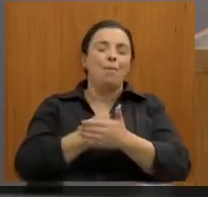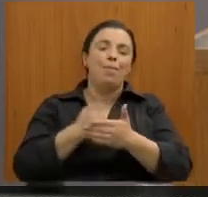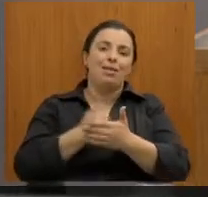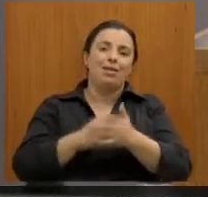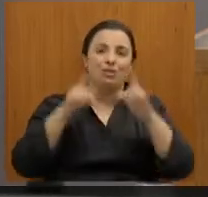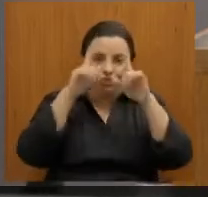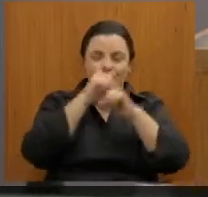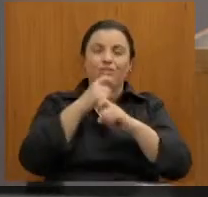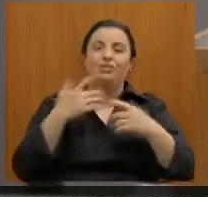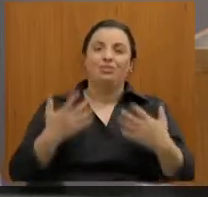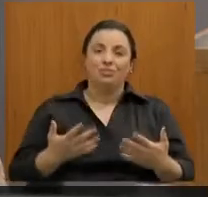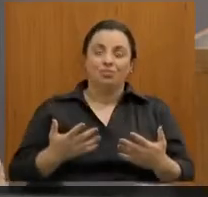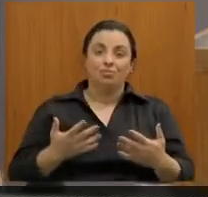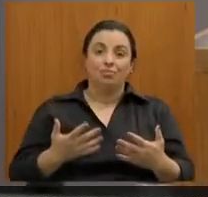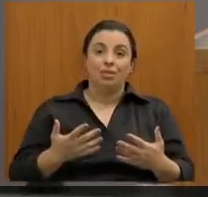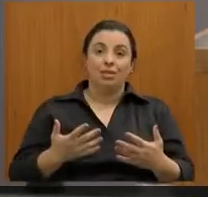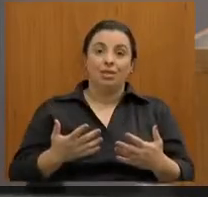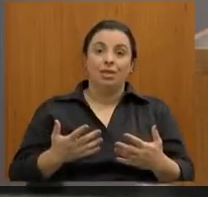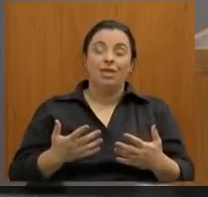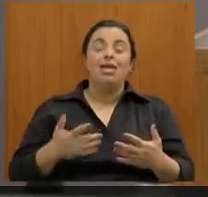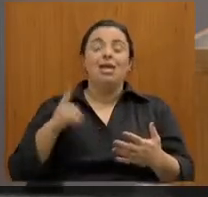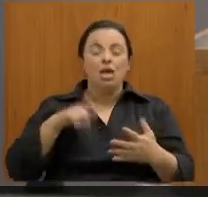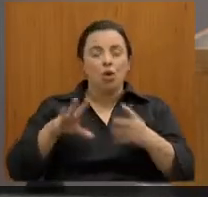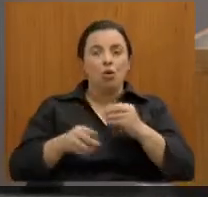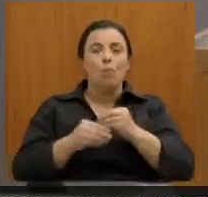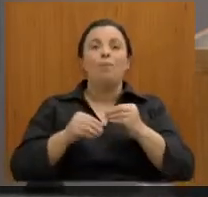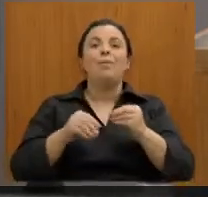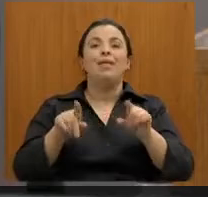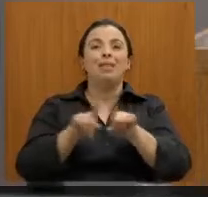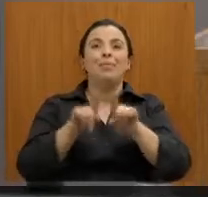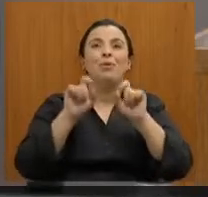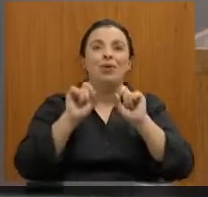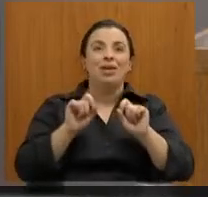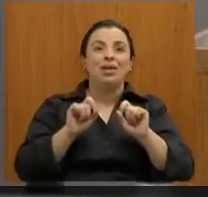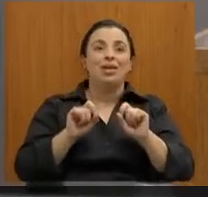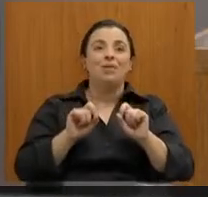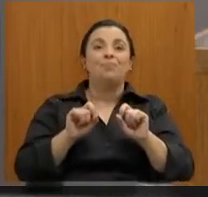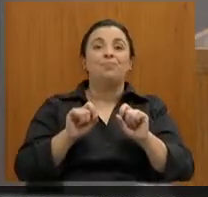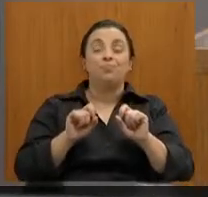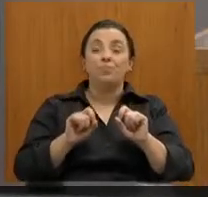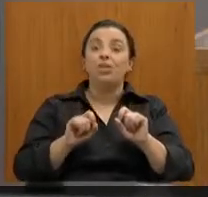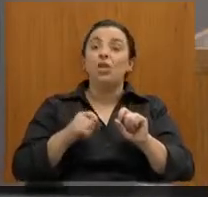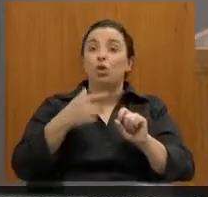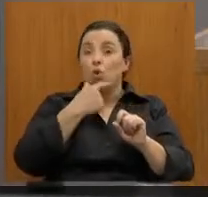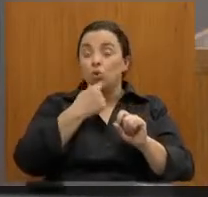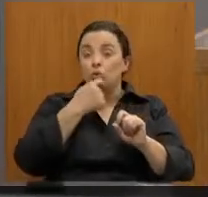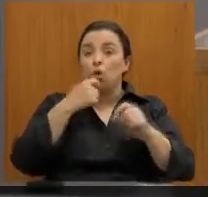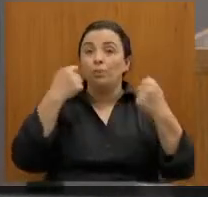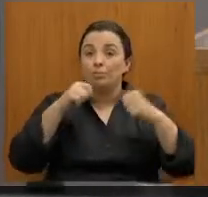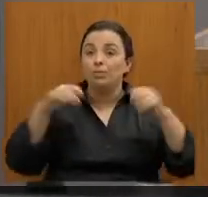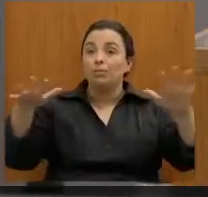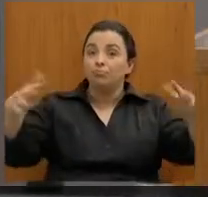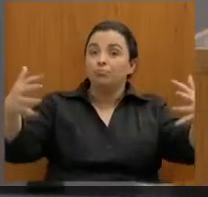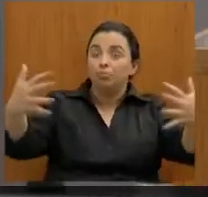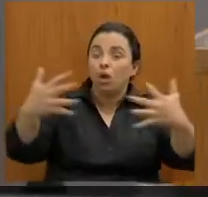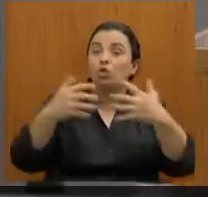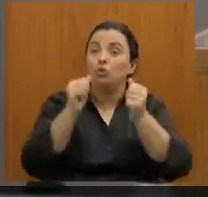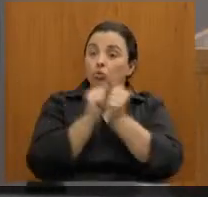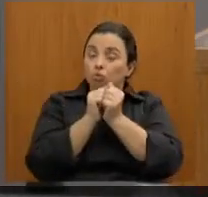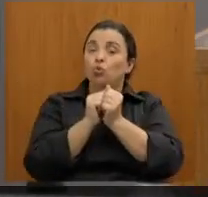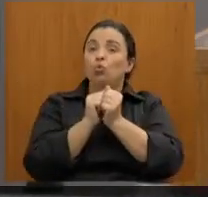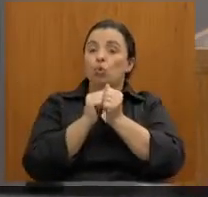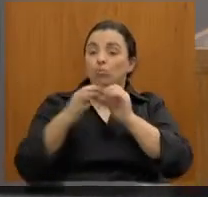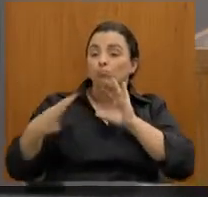precisamos de trazer os homens até vir com João dar uma saída né Para nossa luta porque é um movimento de